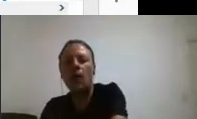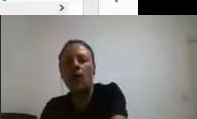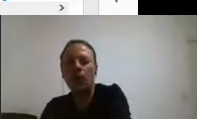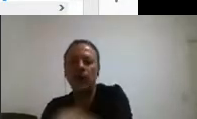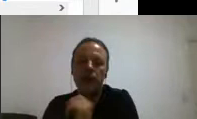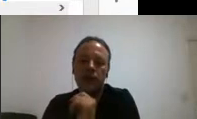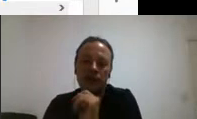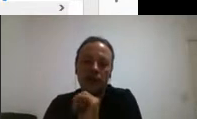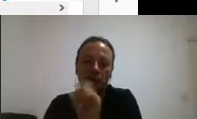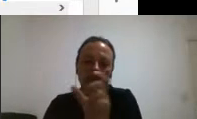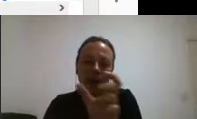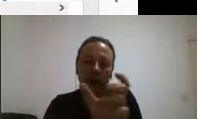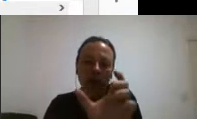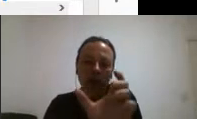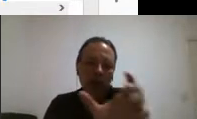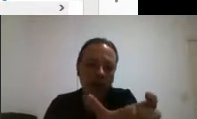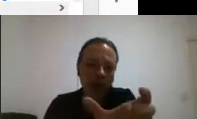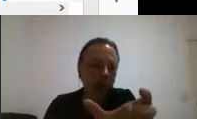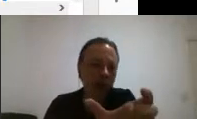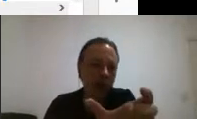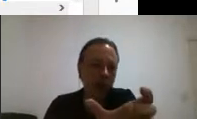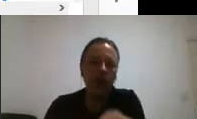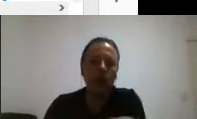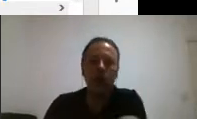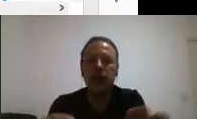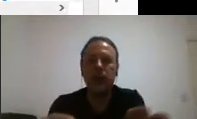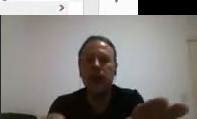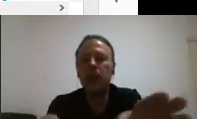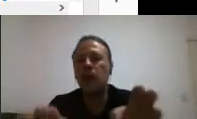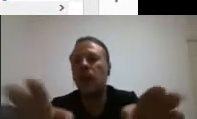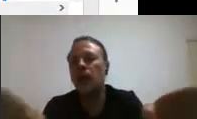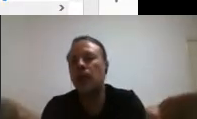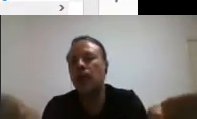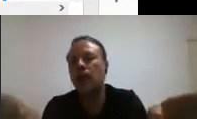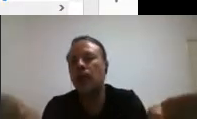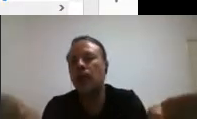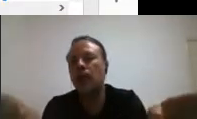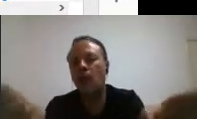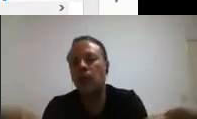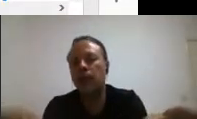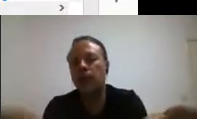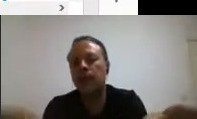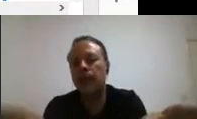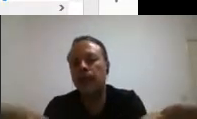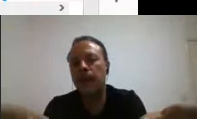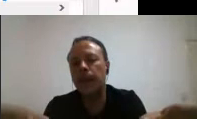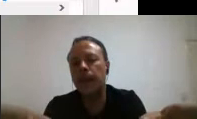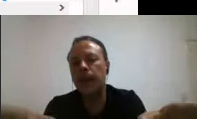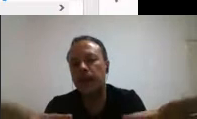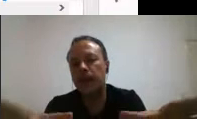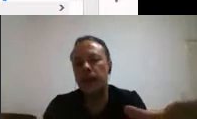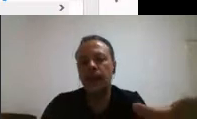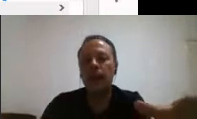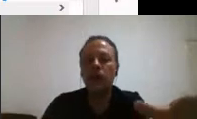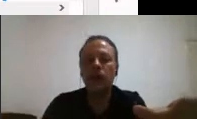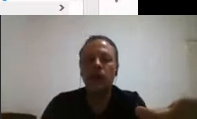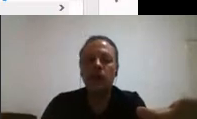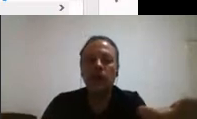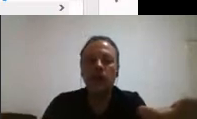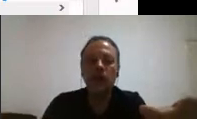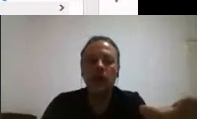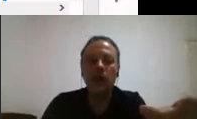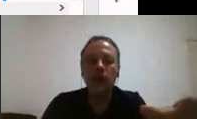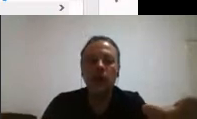Esse nome pode ter 100 caracteres. É o tamanho do campo. Então, percebam que aqui na questão lógica, na